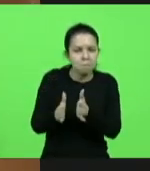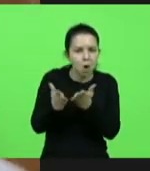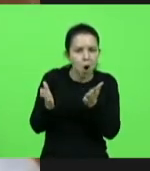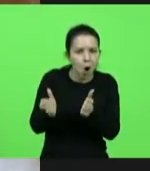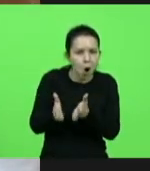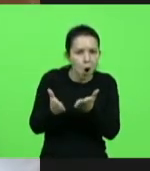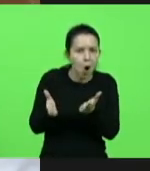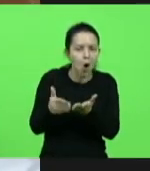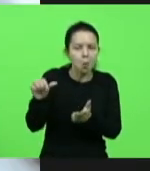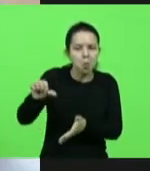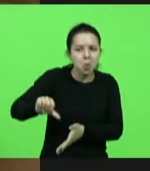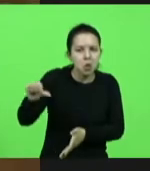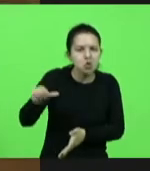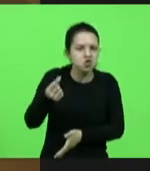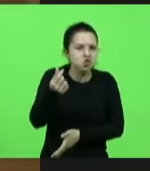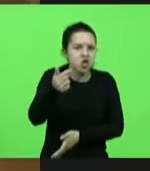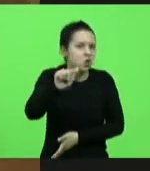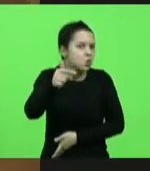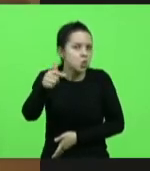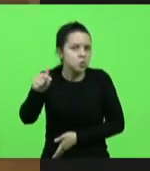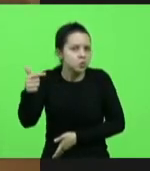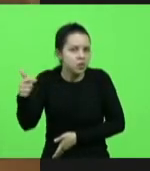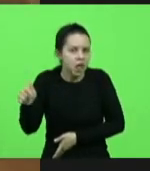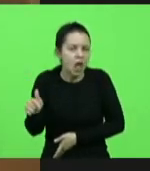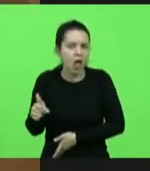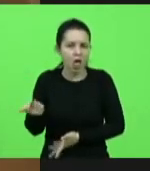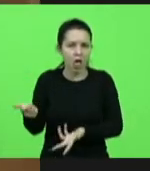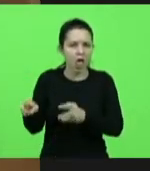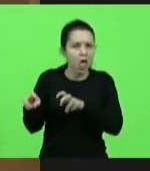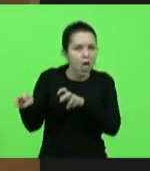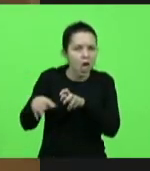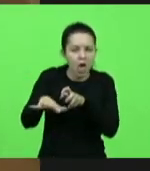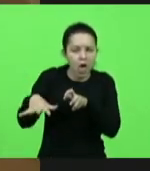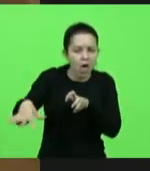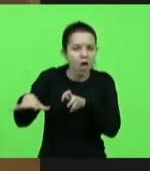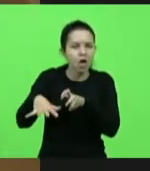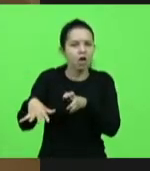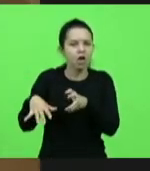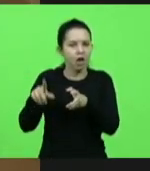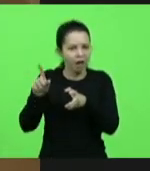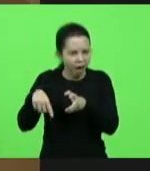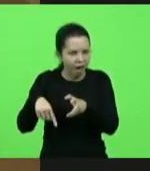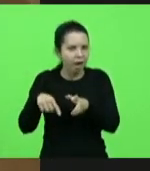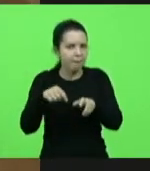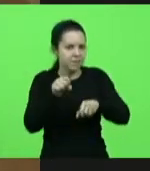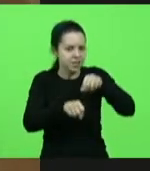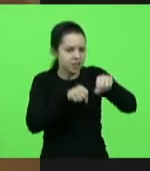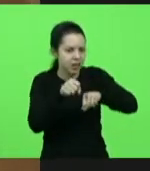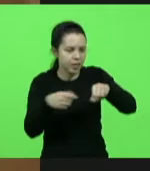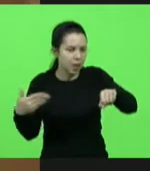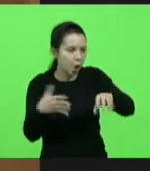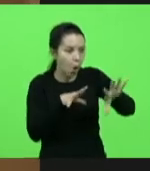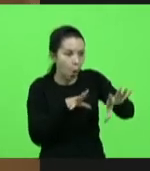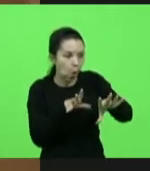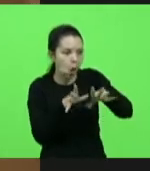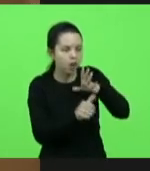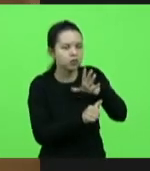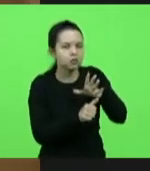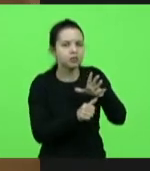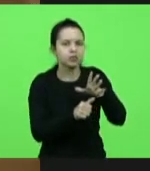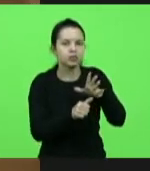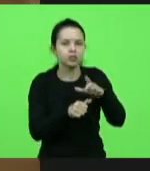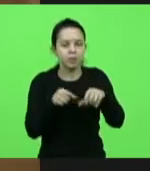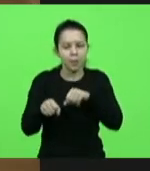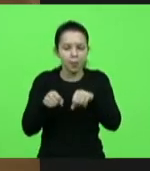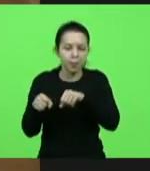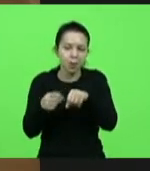fosse um campesino que tivesse tomado uma bicicleta para andar